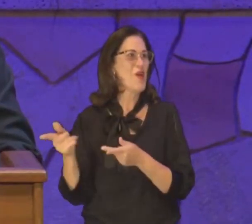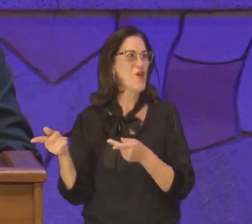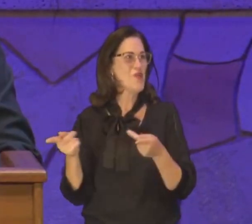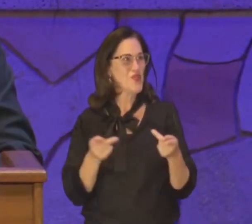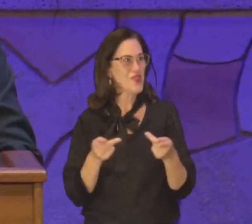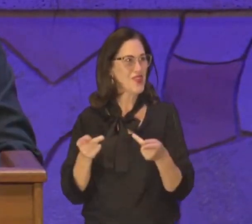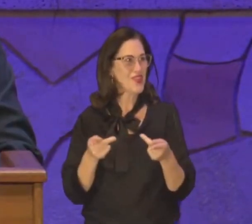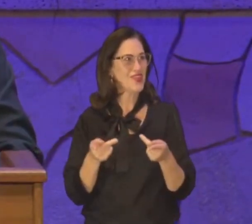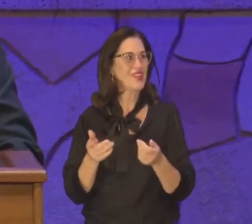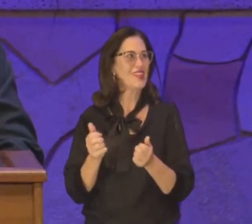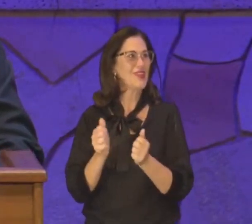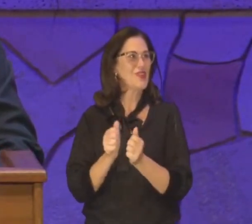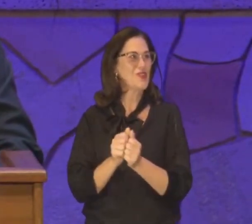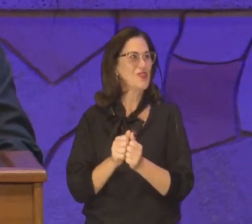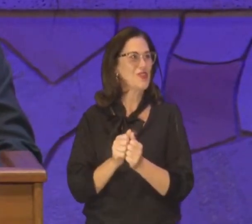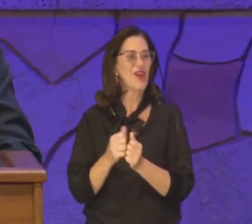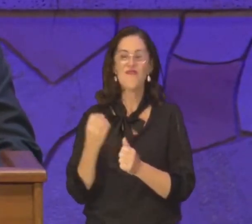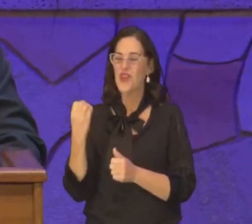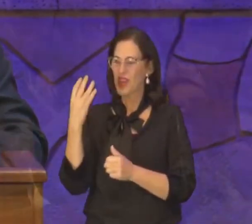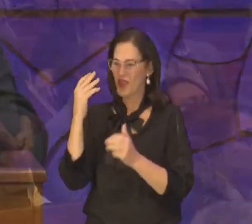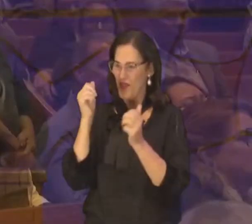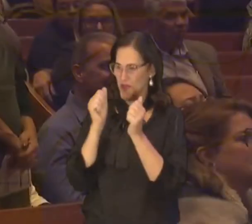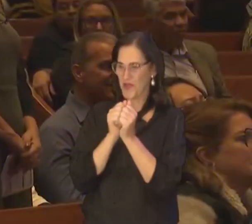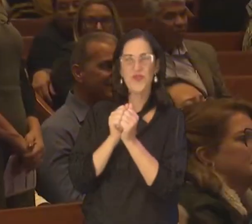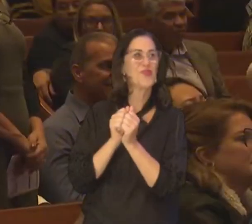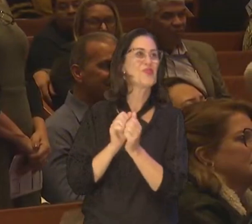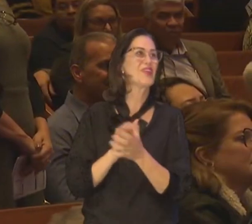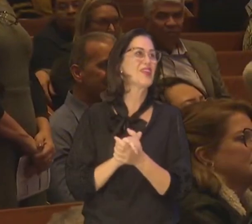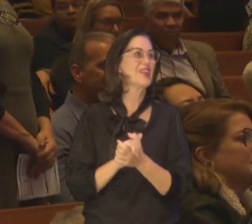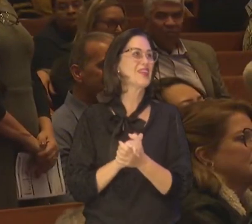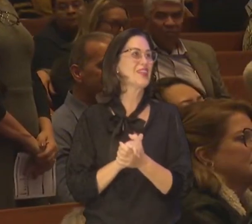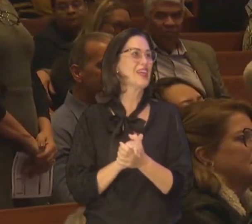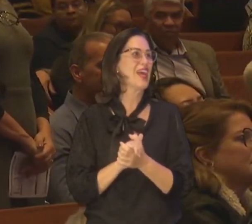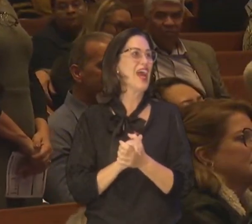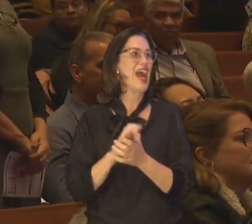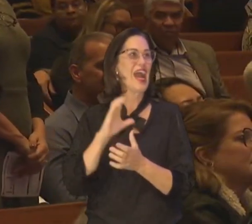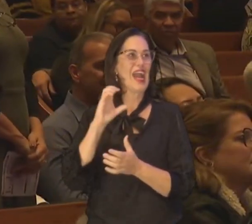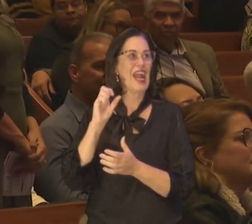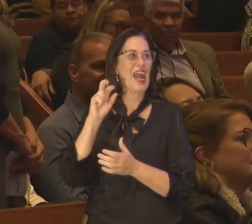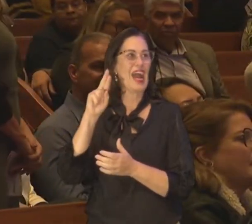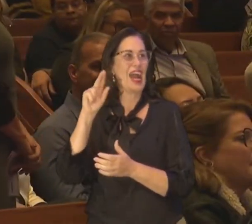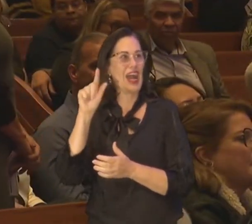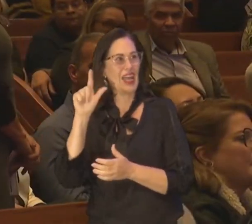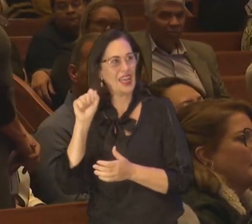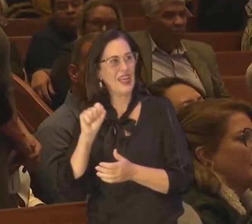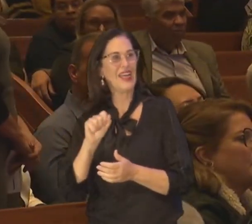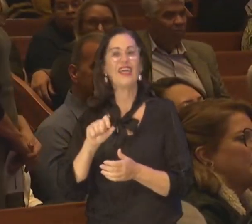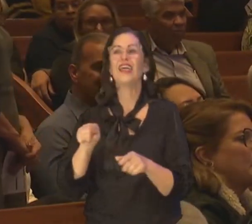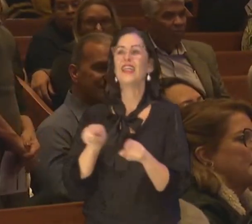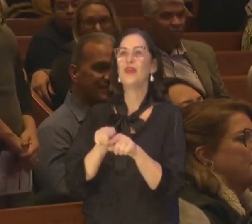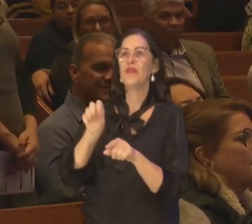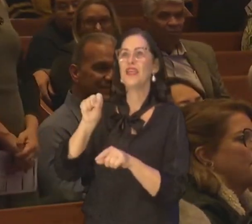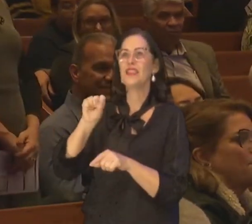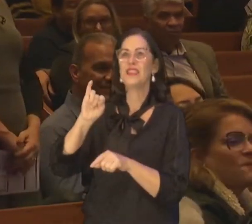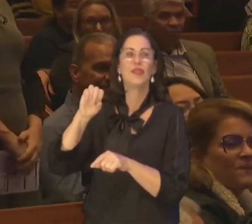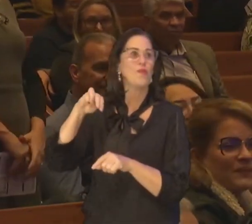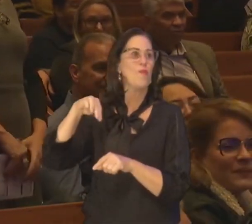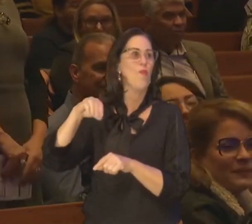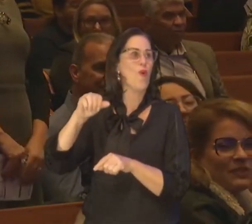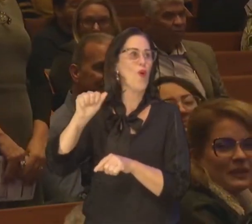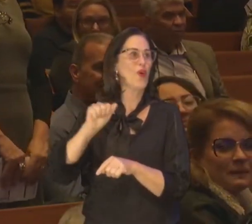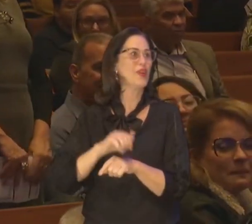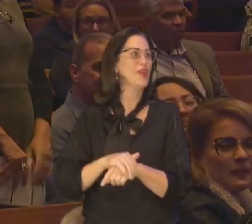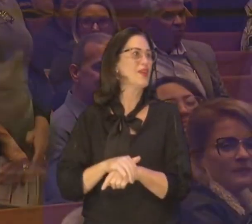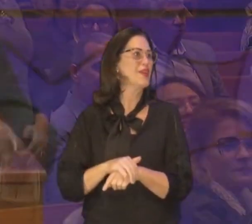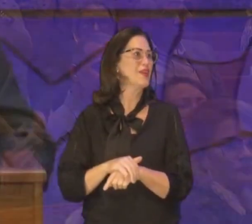desta noite, viajaram conosco, juntamente com a Carla, que está ao lado, e também a Simone, e o Felipe, que está ali,